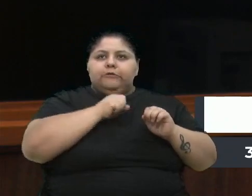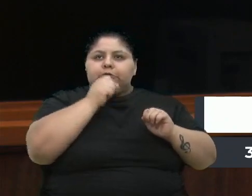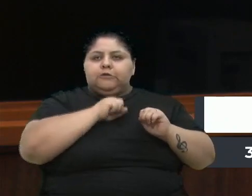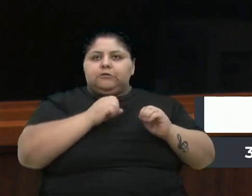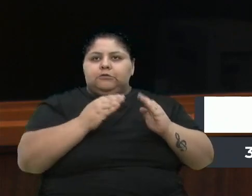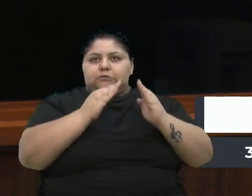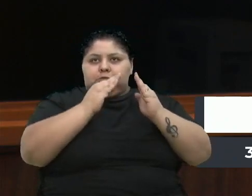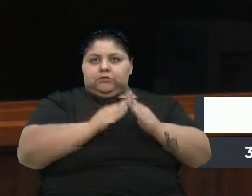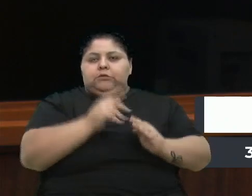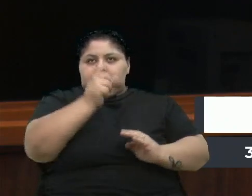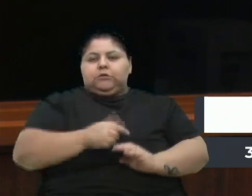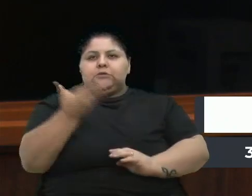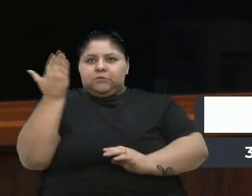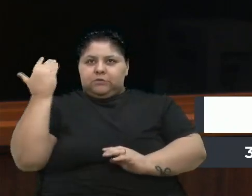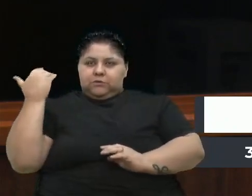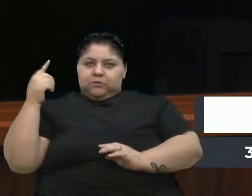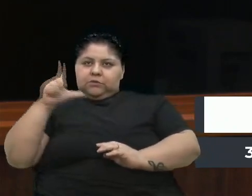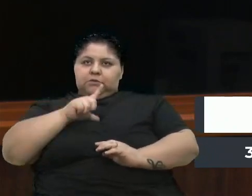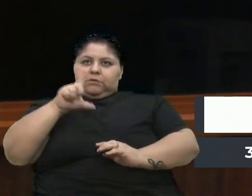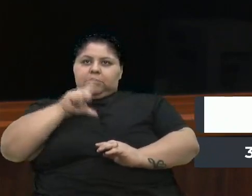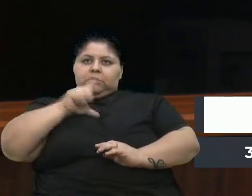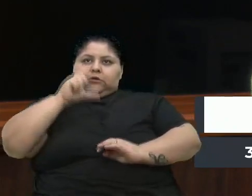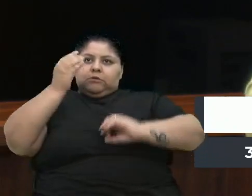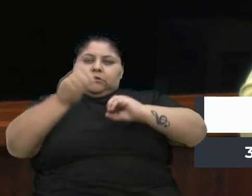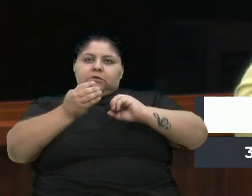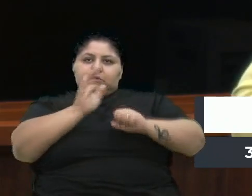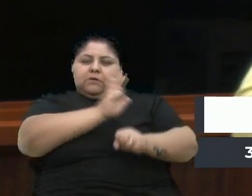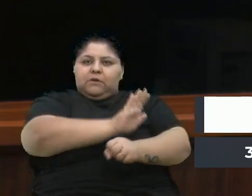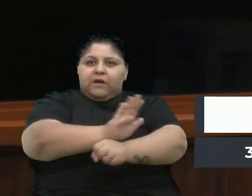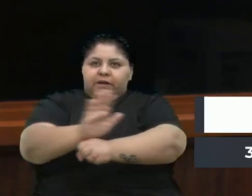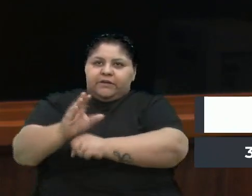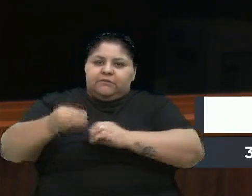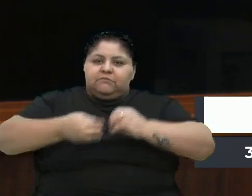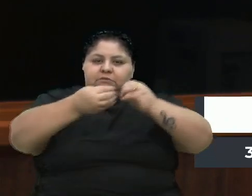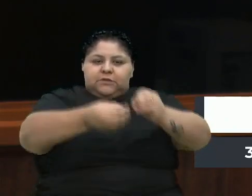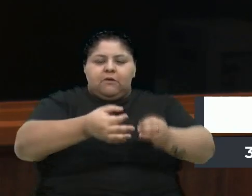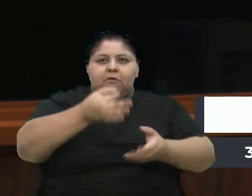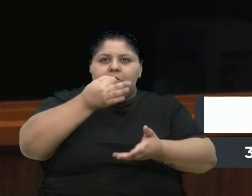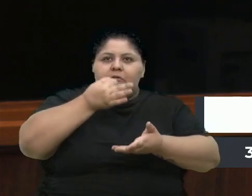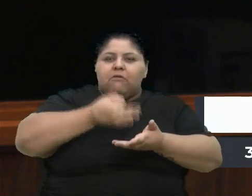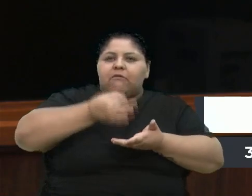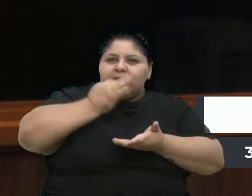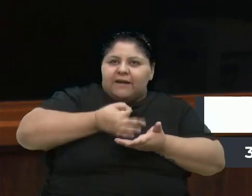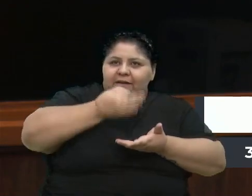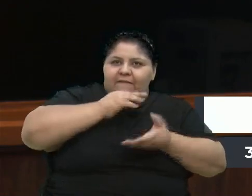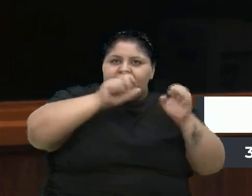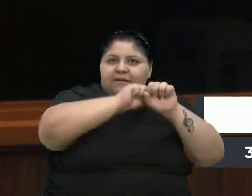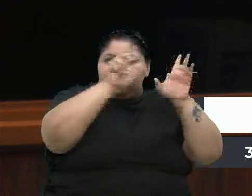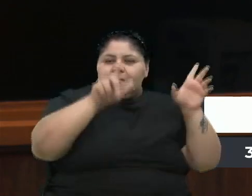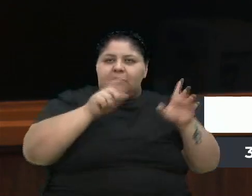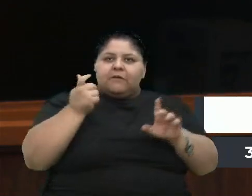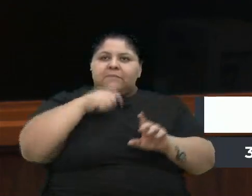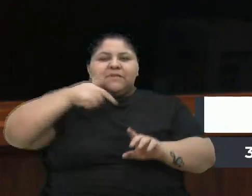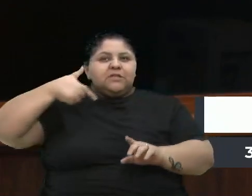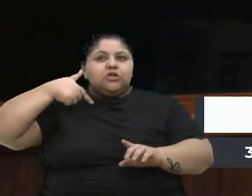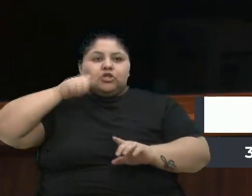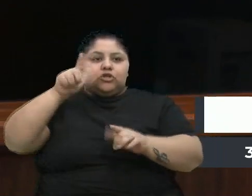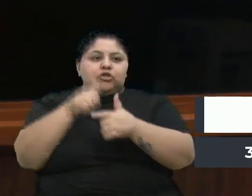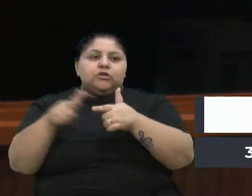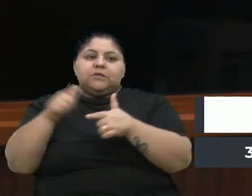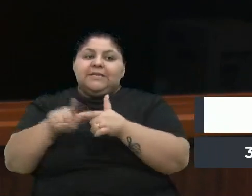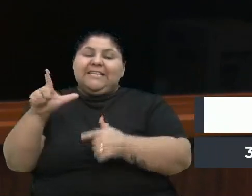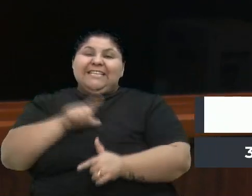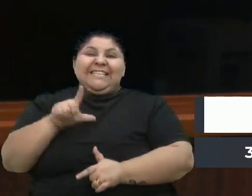que tiveram a mão estendida, que dão café da manhã para essas pessoas que precisam resolver o problema. Tem que ter política pública, quem